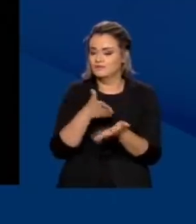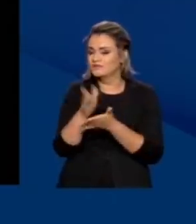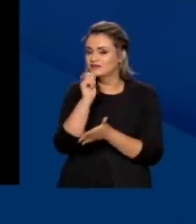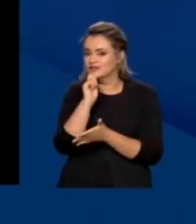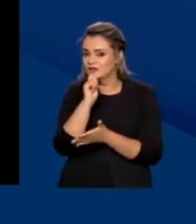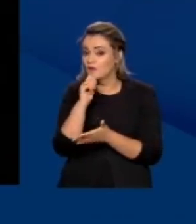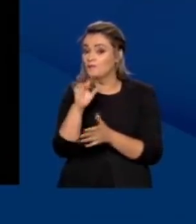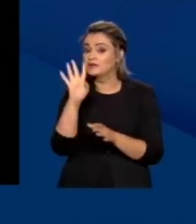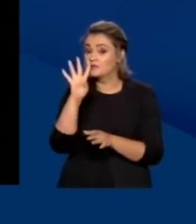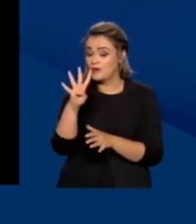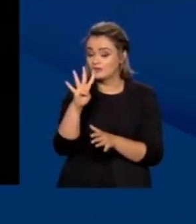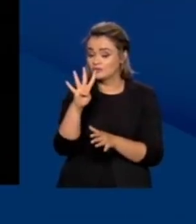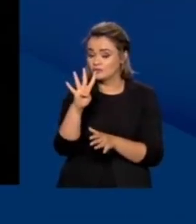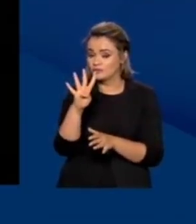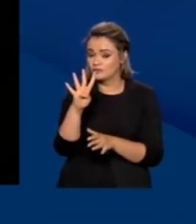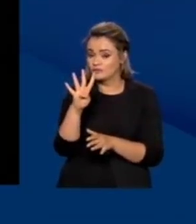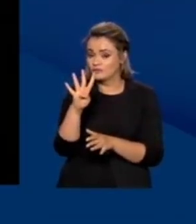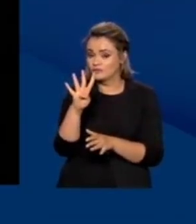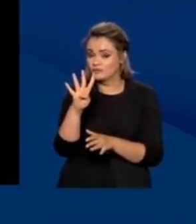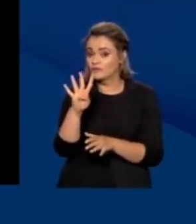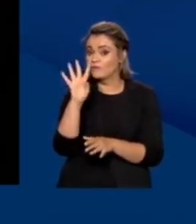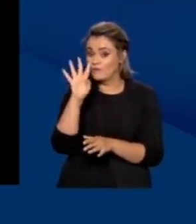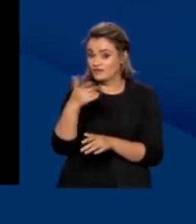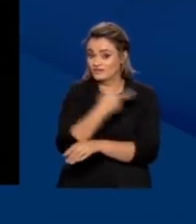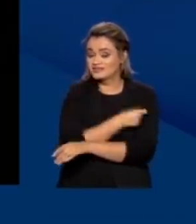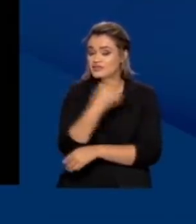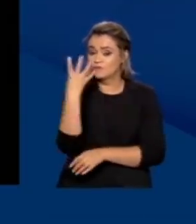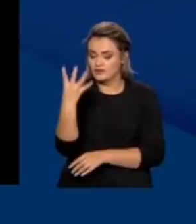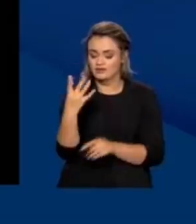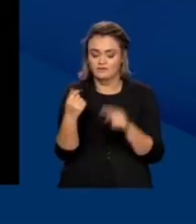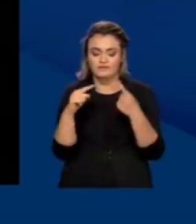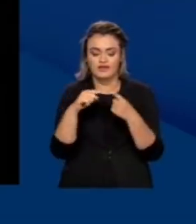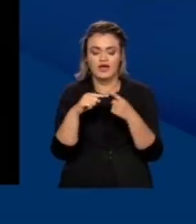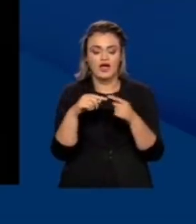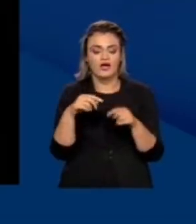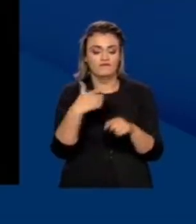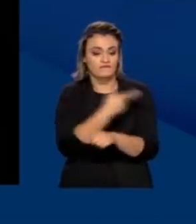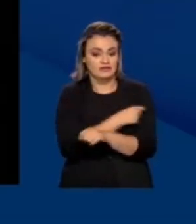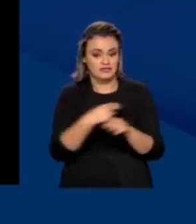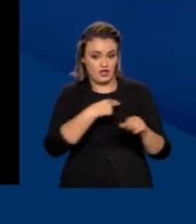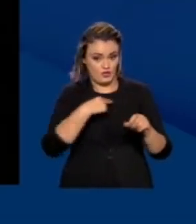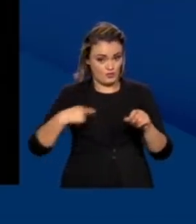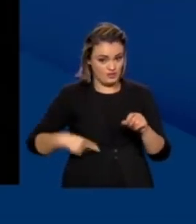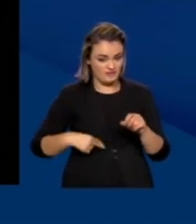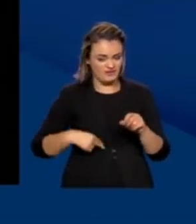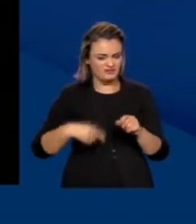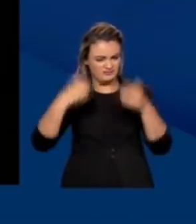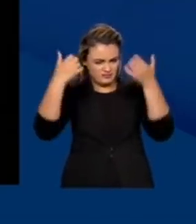4 vacinas, e não apenas a Covaxin. Foram a Coronavac, conforme a linha do tempo